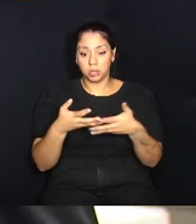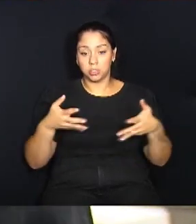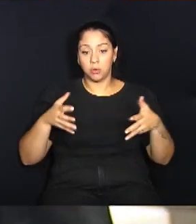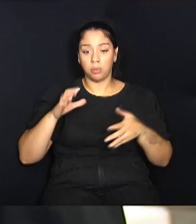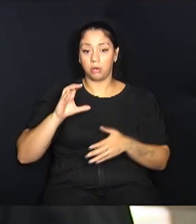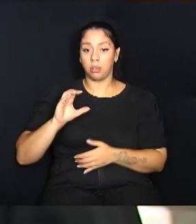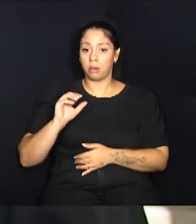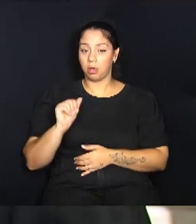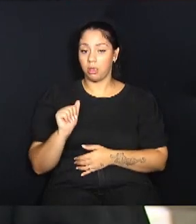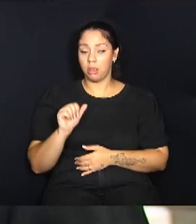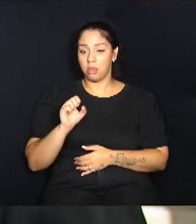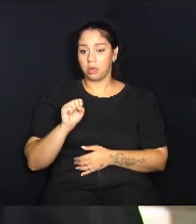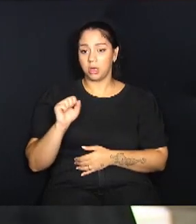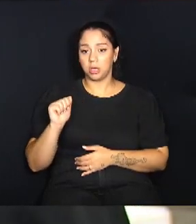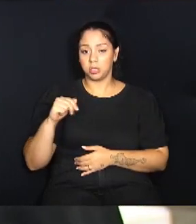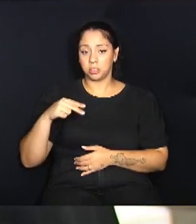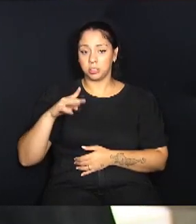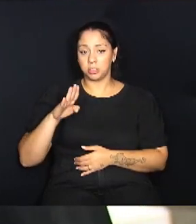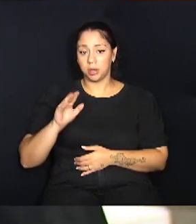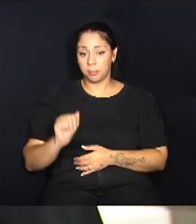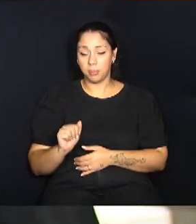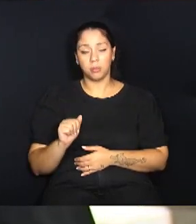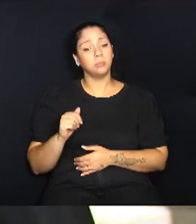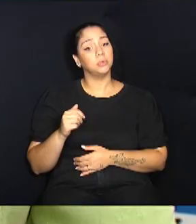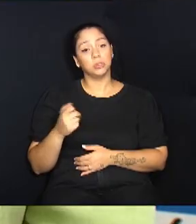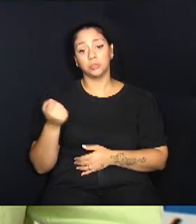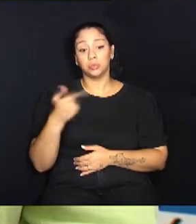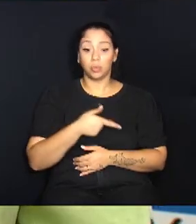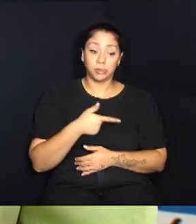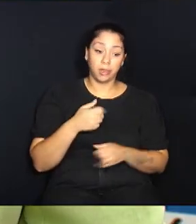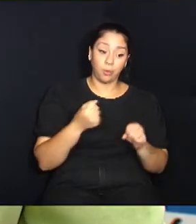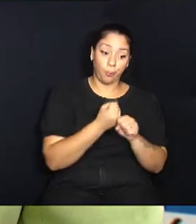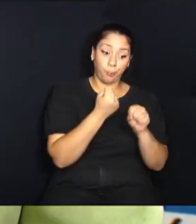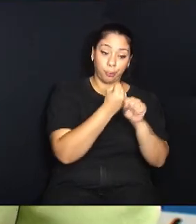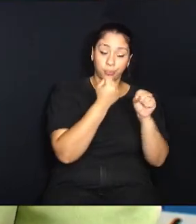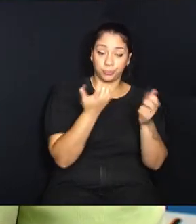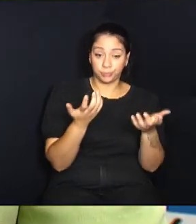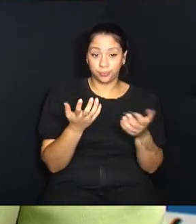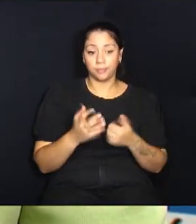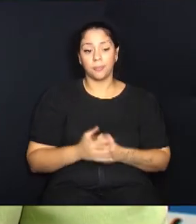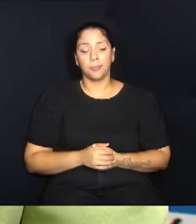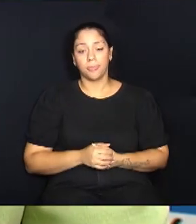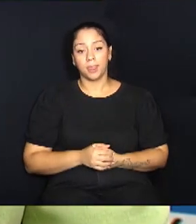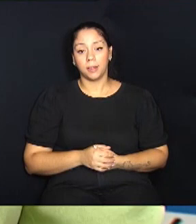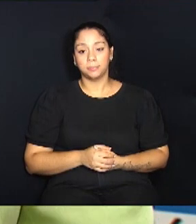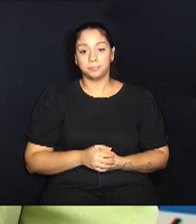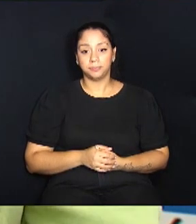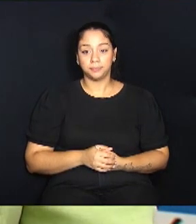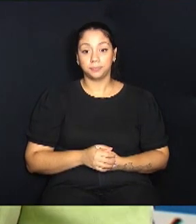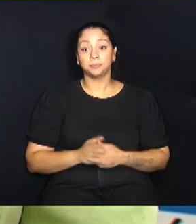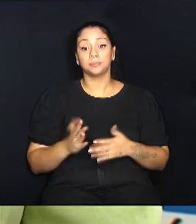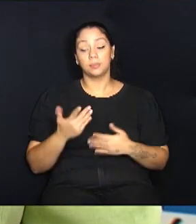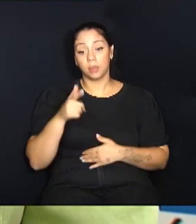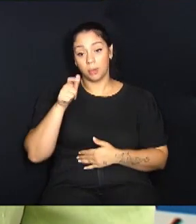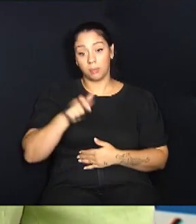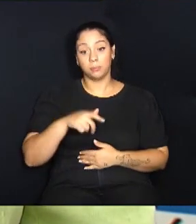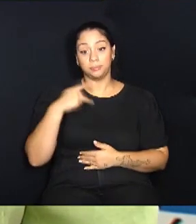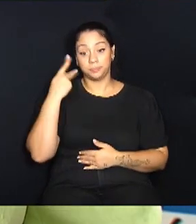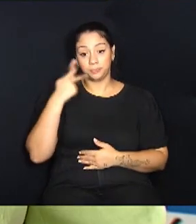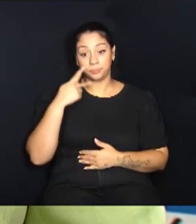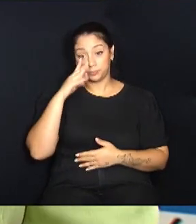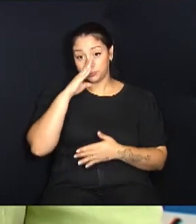às vezes, propriamente com a obra emergencial. Com a indicação, o parlamentar acredita que é uma forma